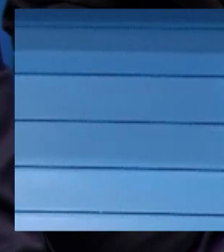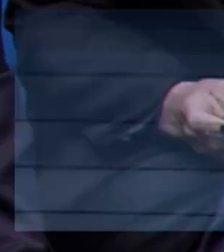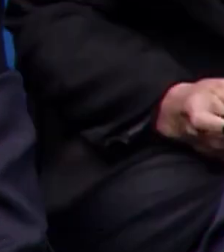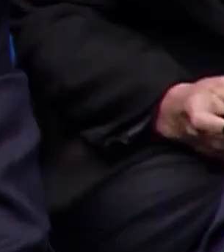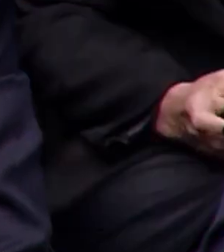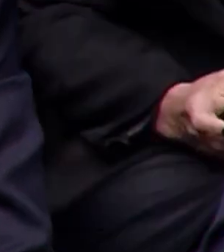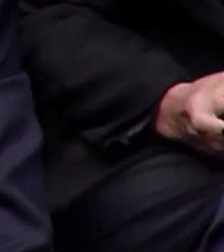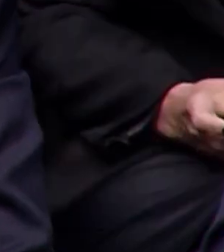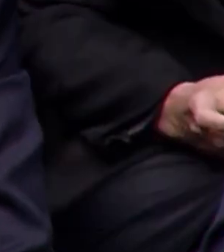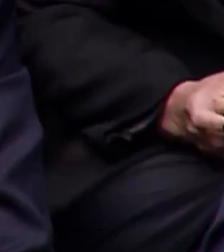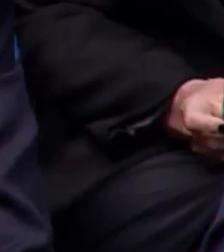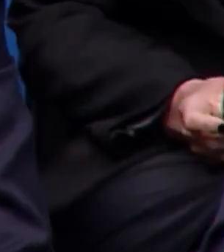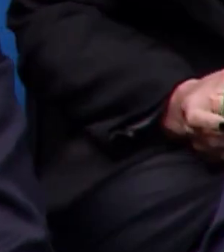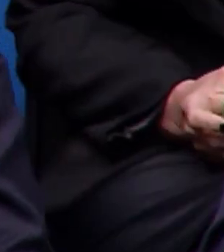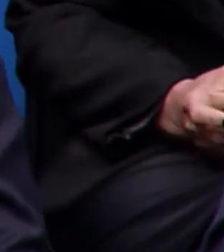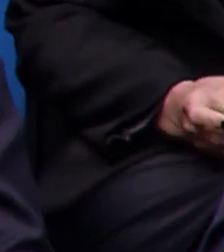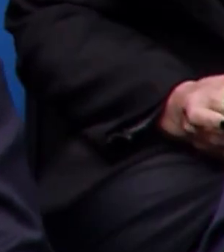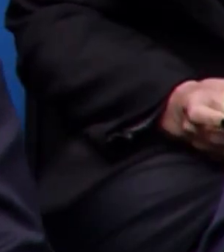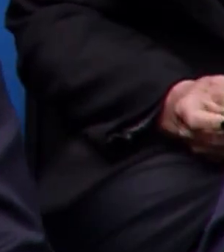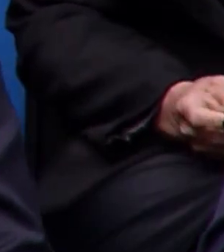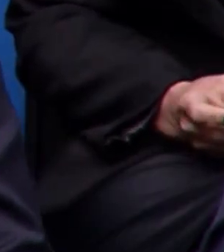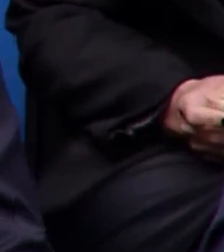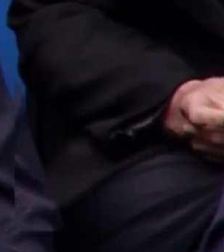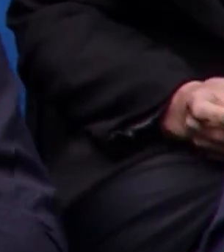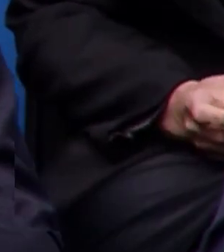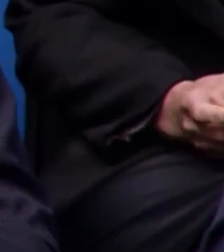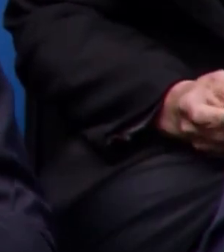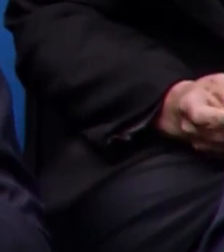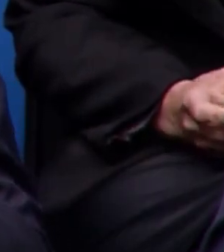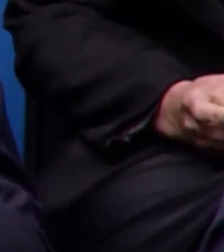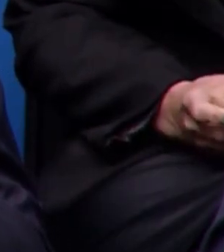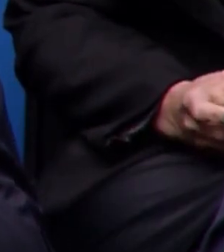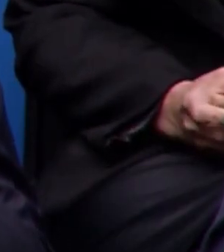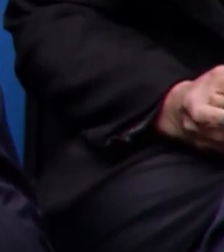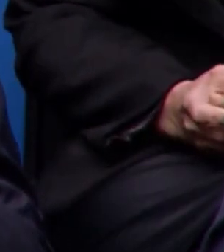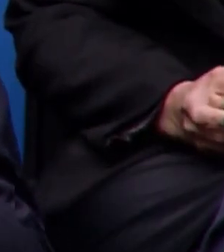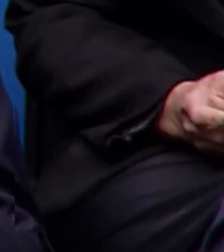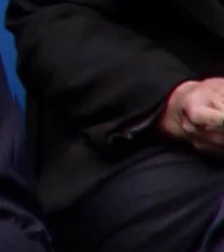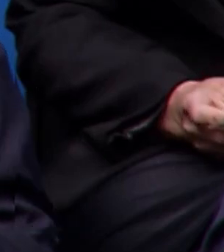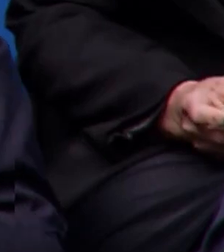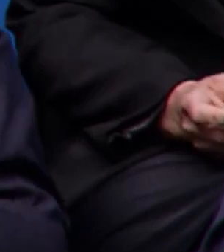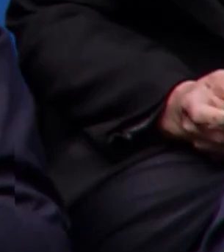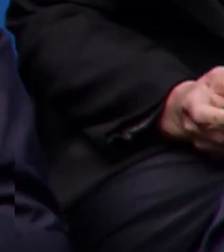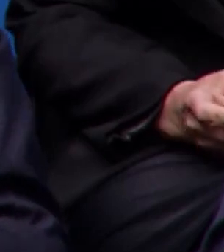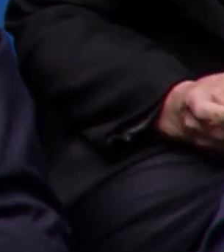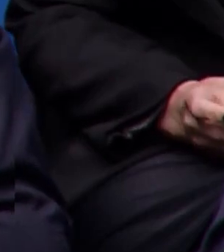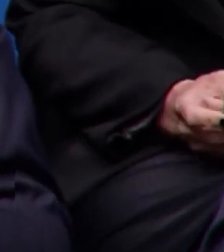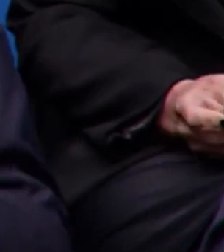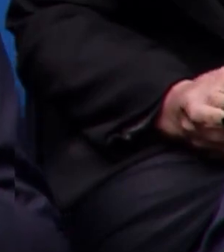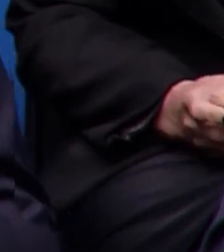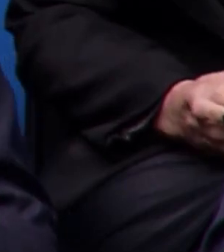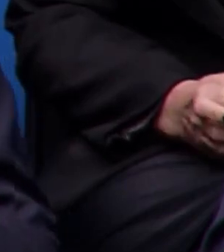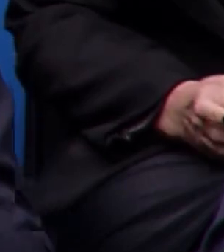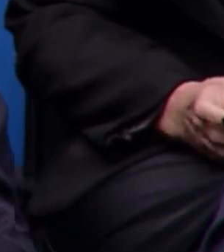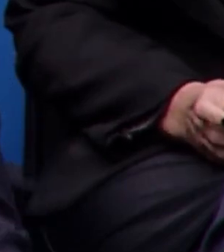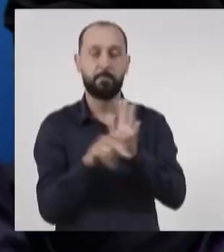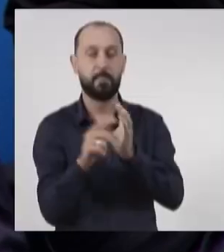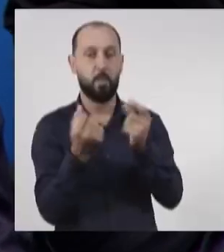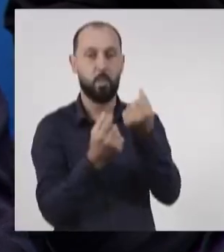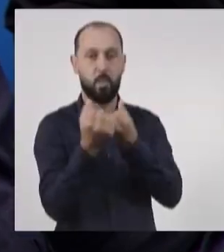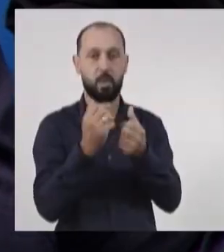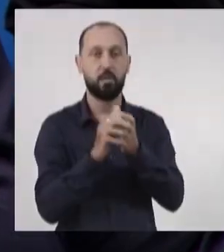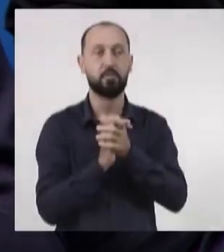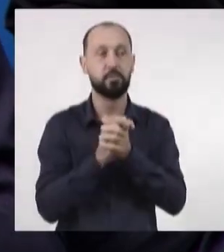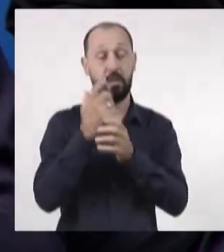últimos 10 anos, a 8% ao ano o PIB nominal. Portanto, a nossa arrecadação, ela cresce em função do crescimento